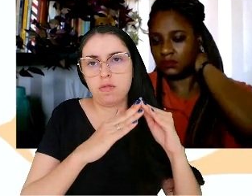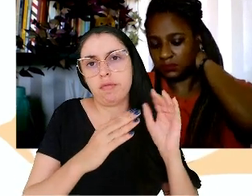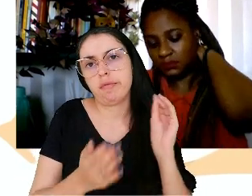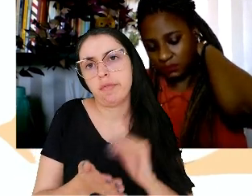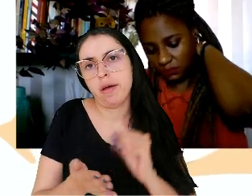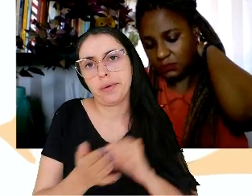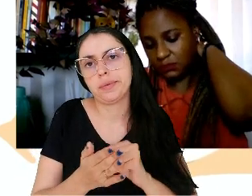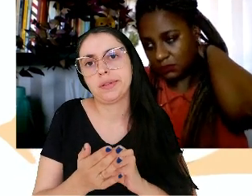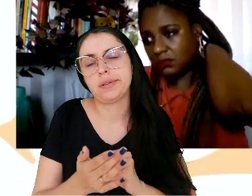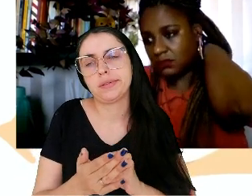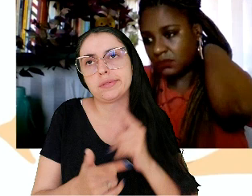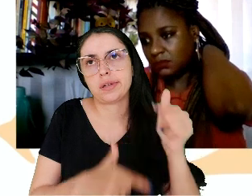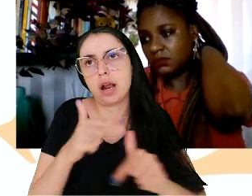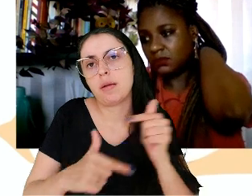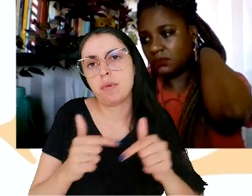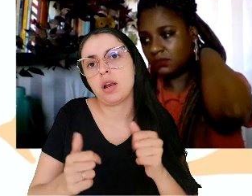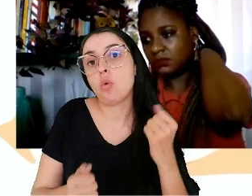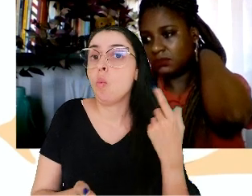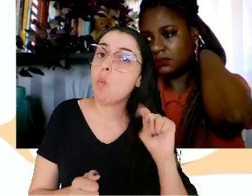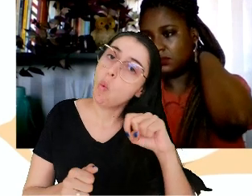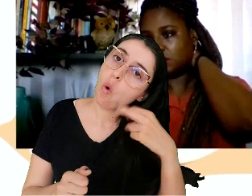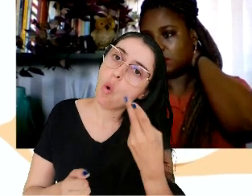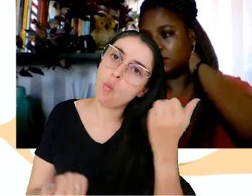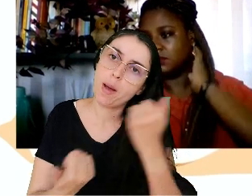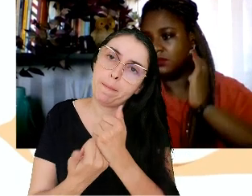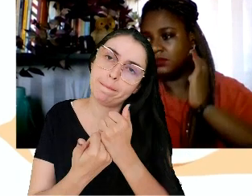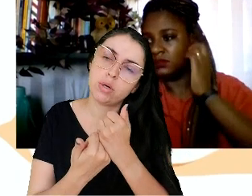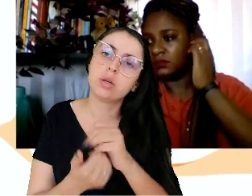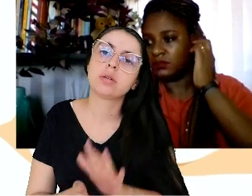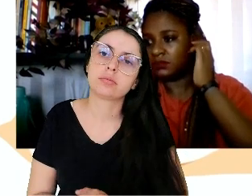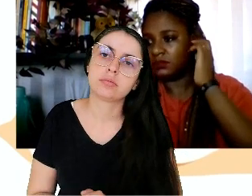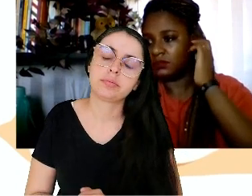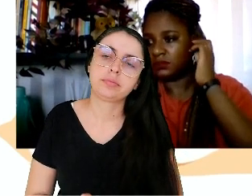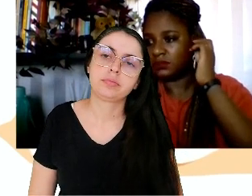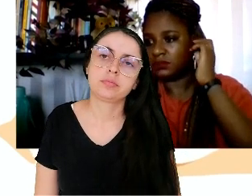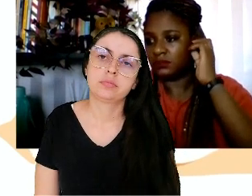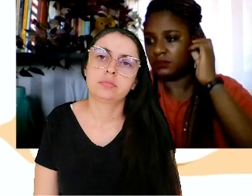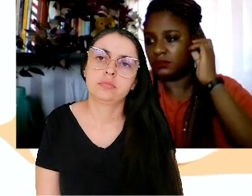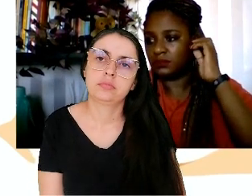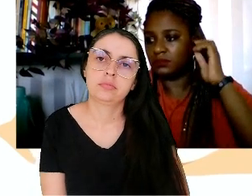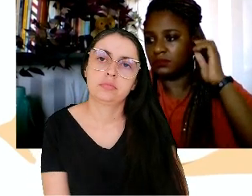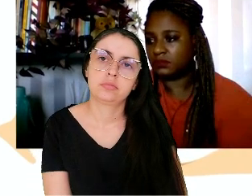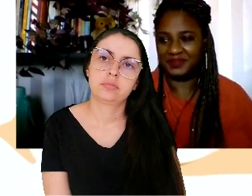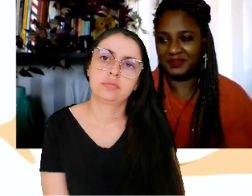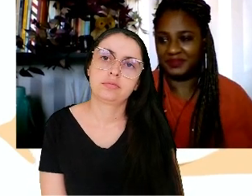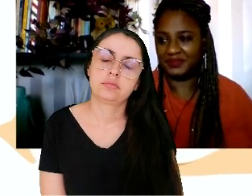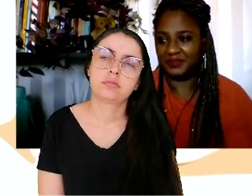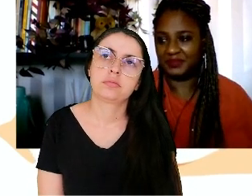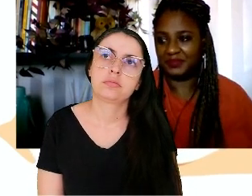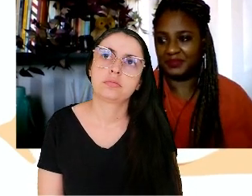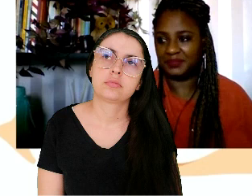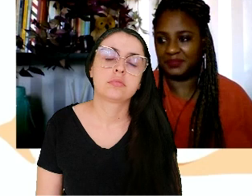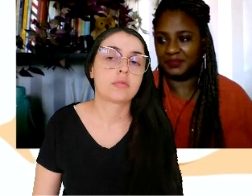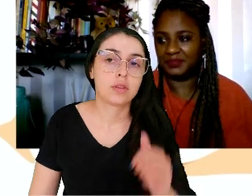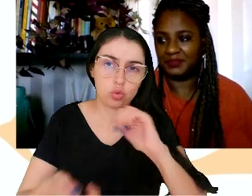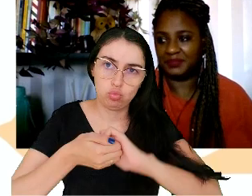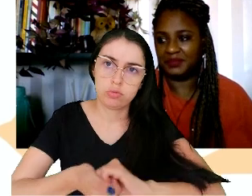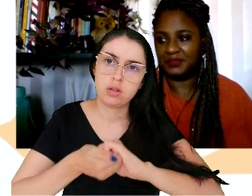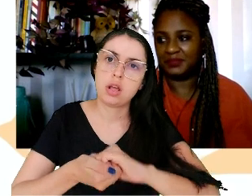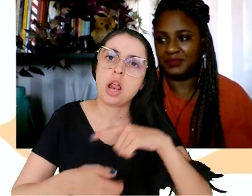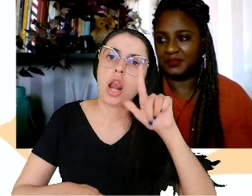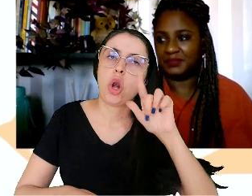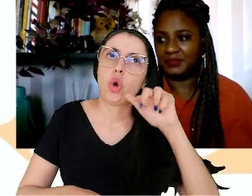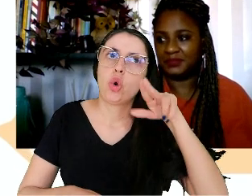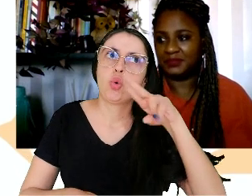por falta de opção ou por falta de apoio e de suporte. Gostaria de cumprimentar a